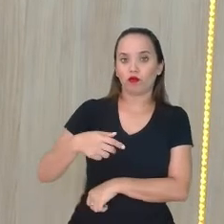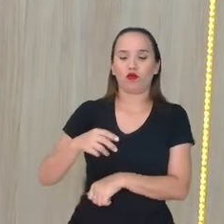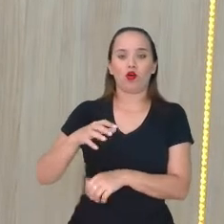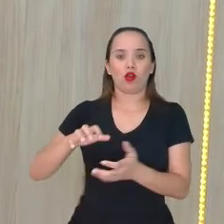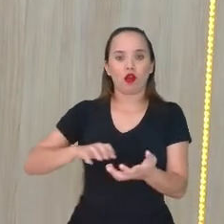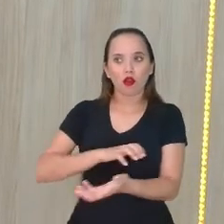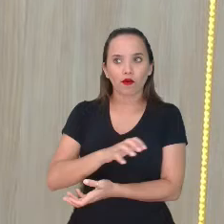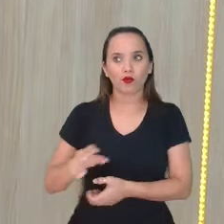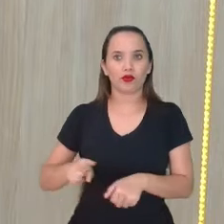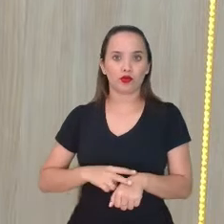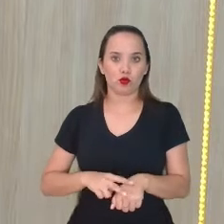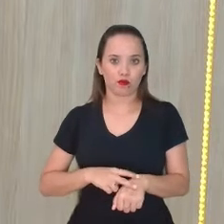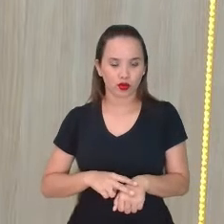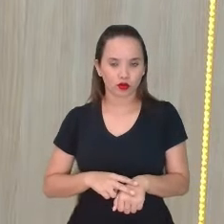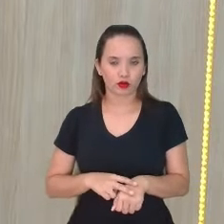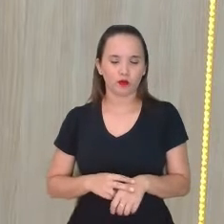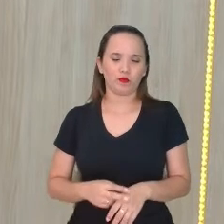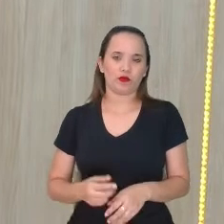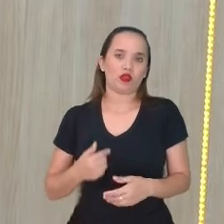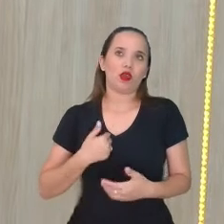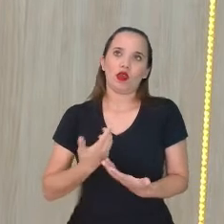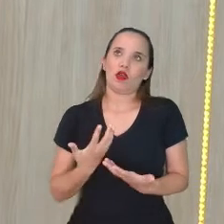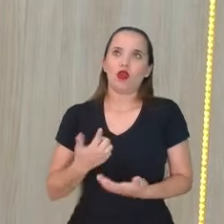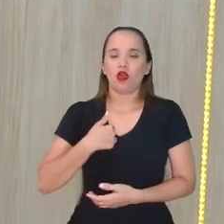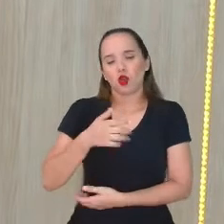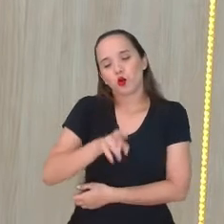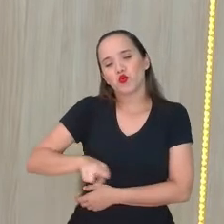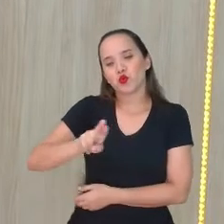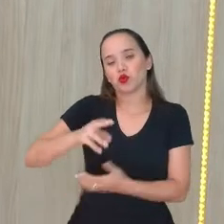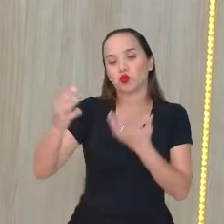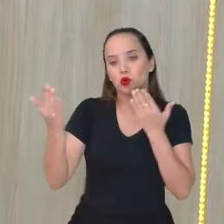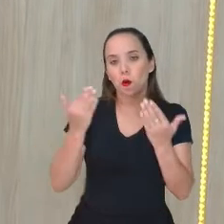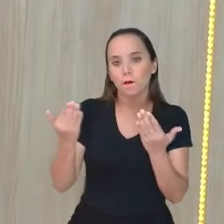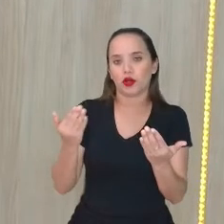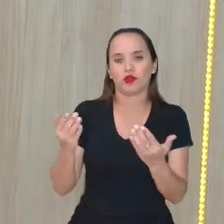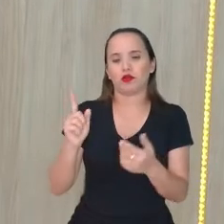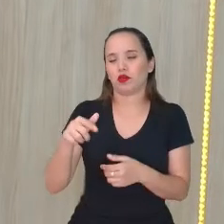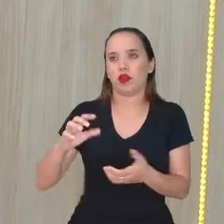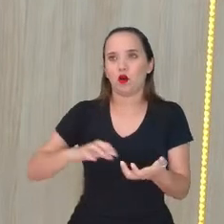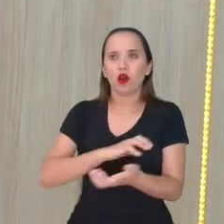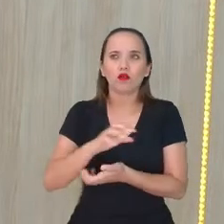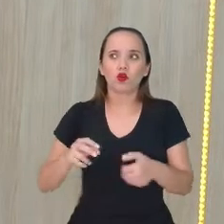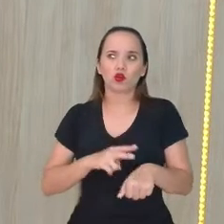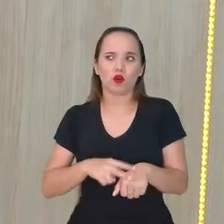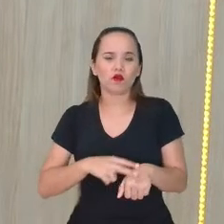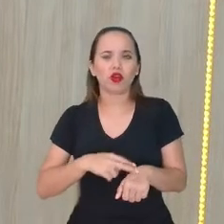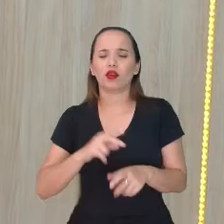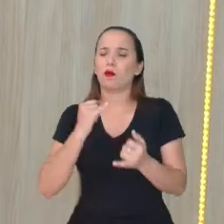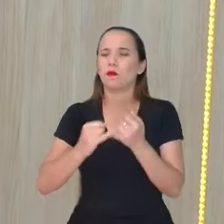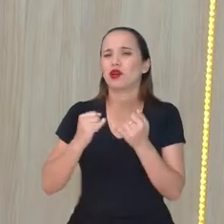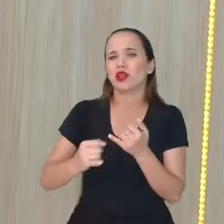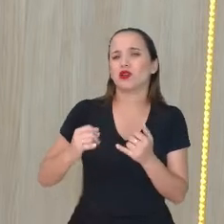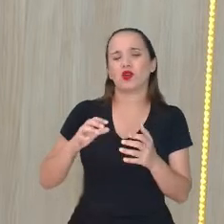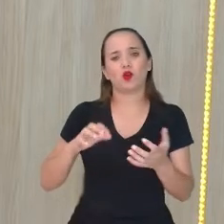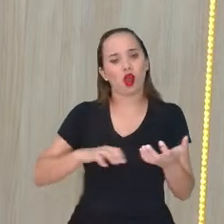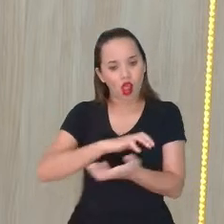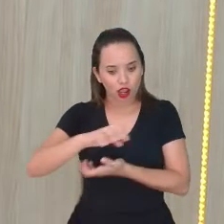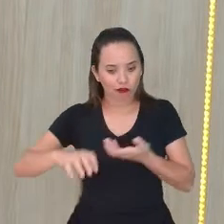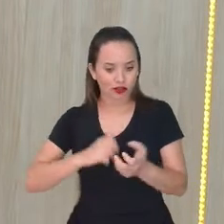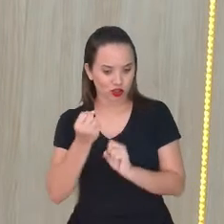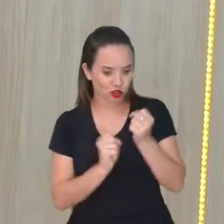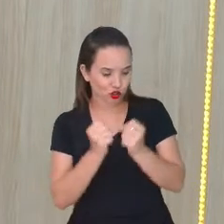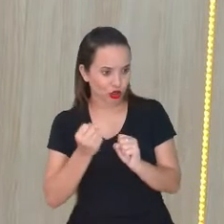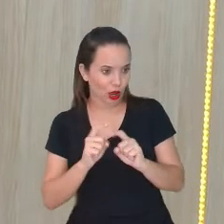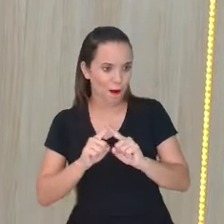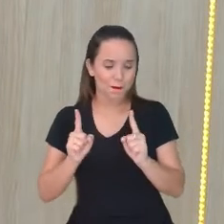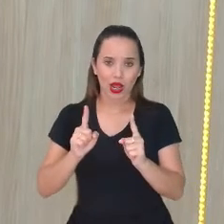Verde. Eu gosto de fazer até uma comparação, né, que a Revolução Verde é como um processo de revolução industrial, só que nas áreas rurais.